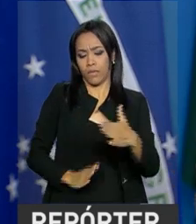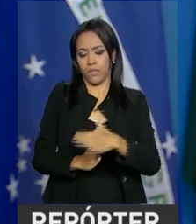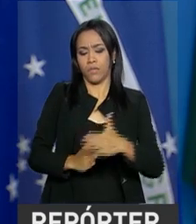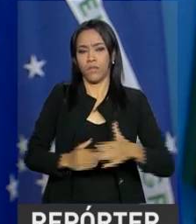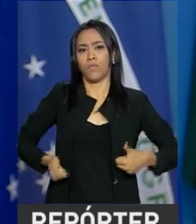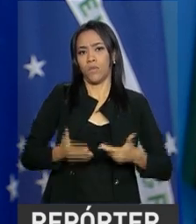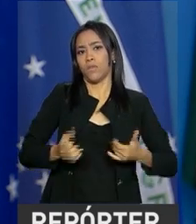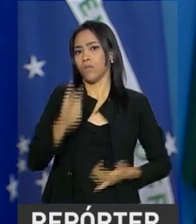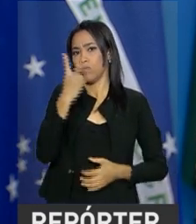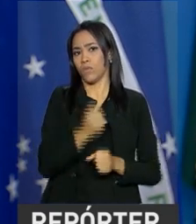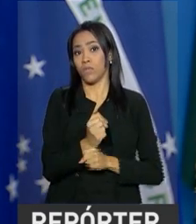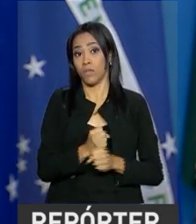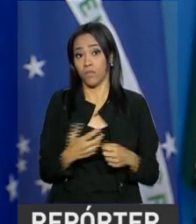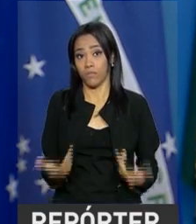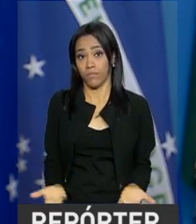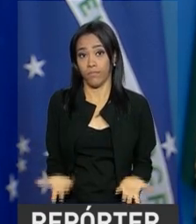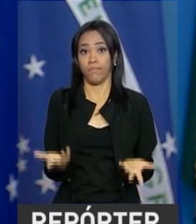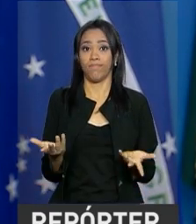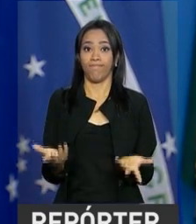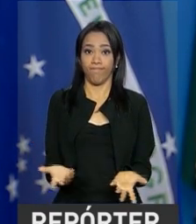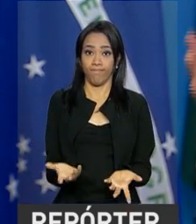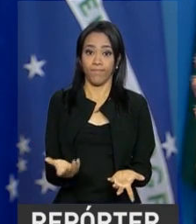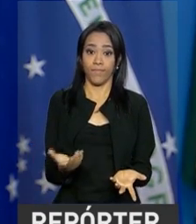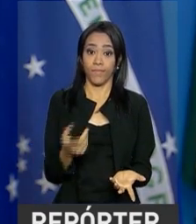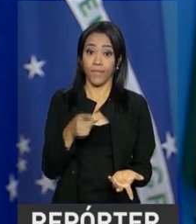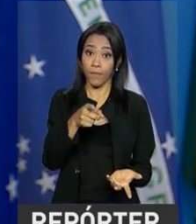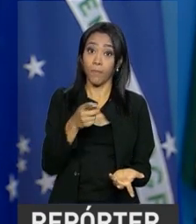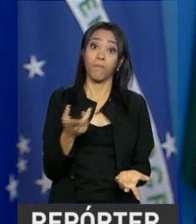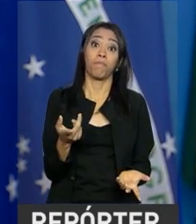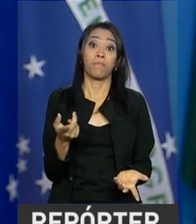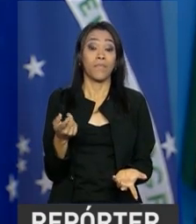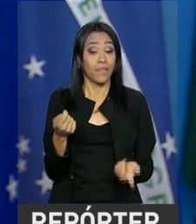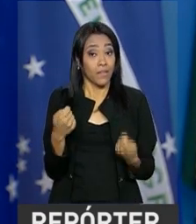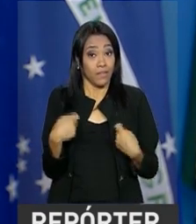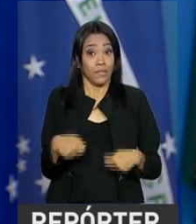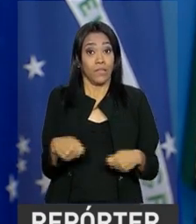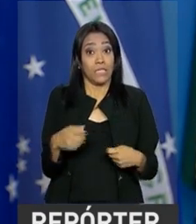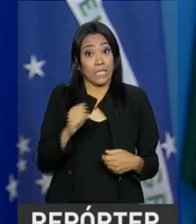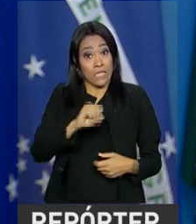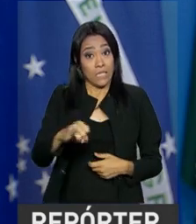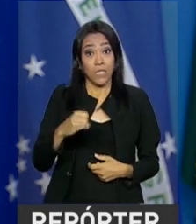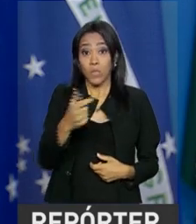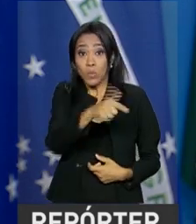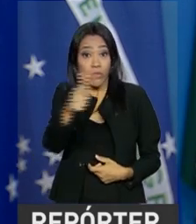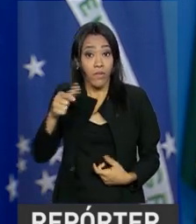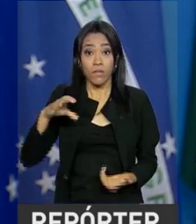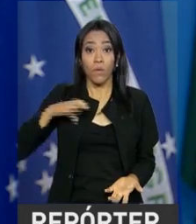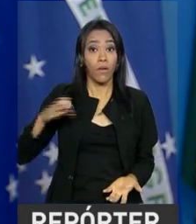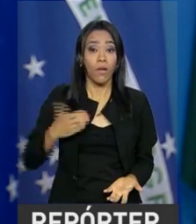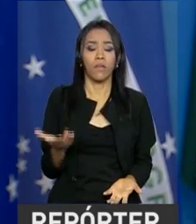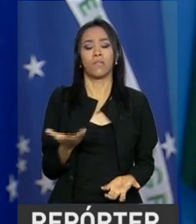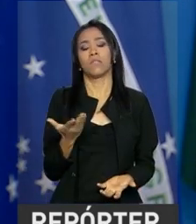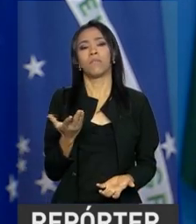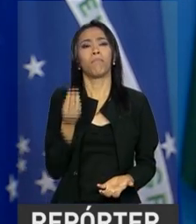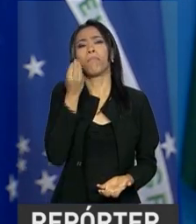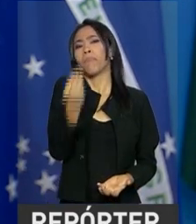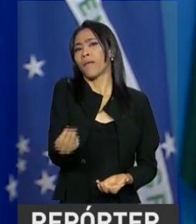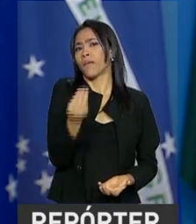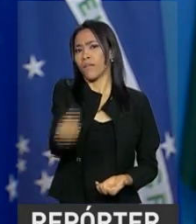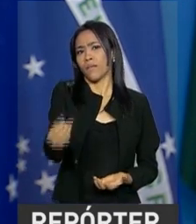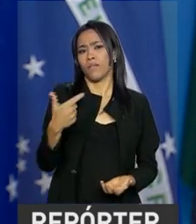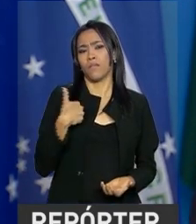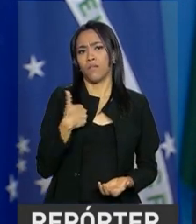e pouco nenhum sentido teria esta restrição se não tivéssemos coragem para que que eu vou